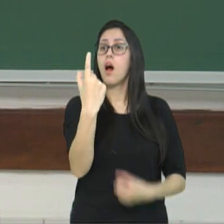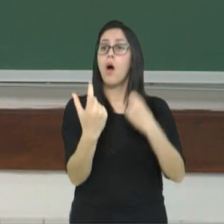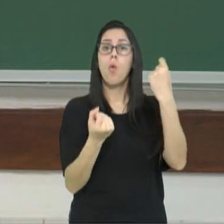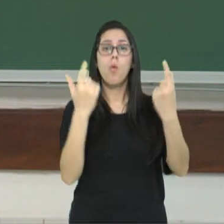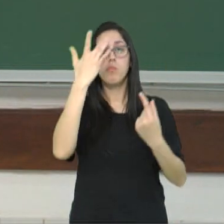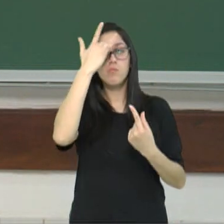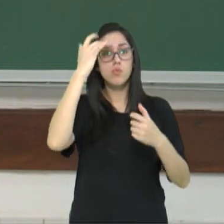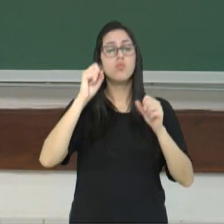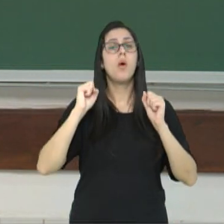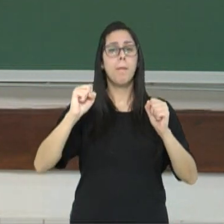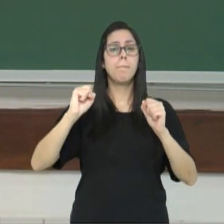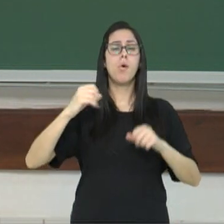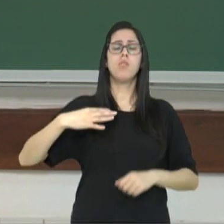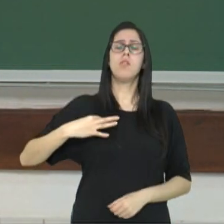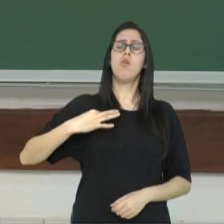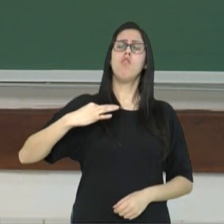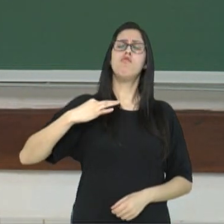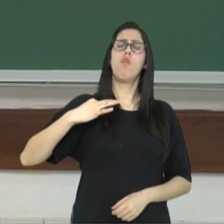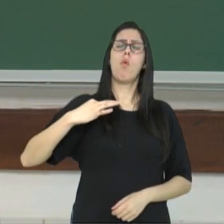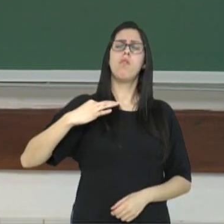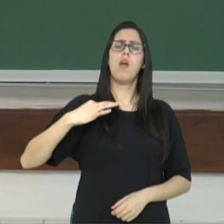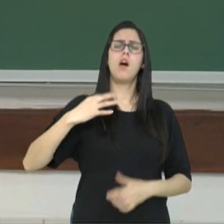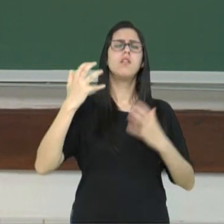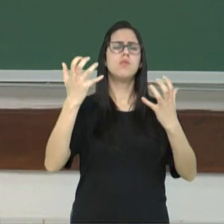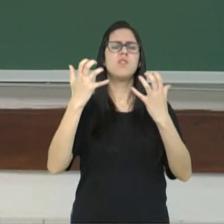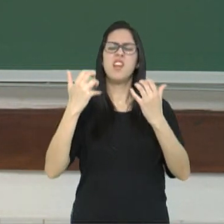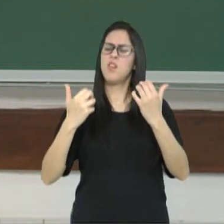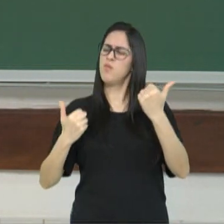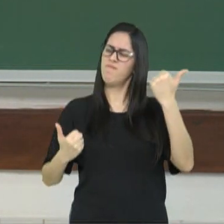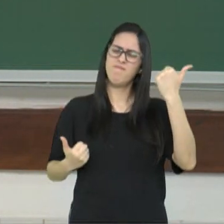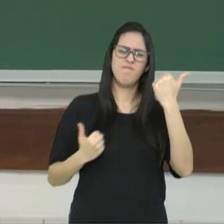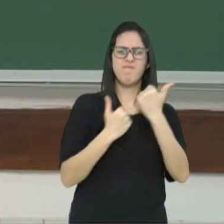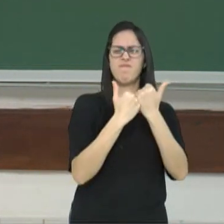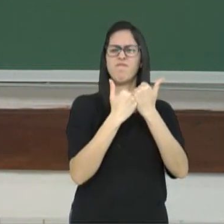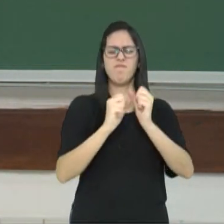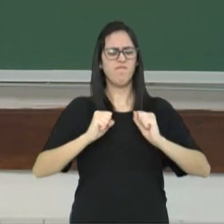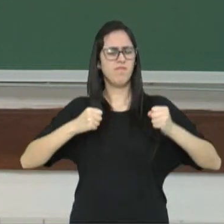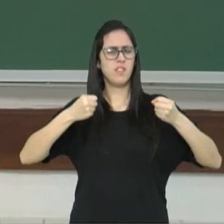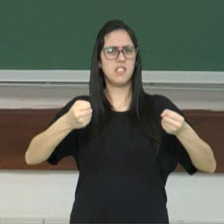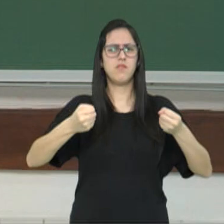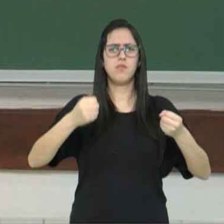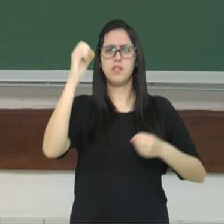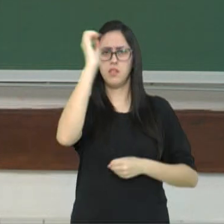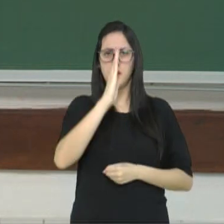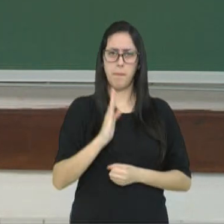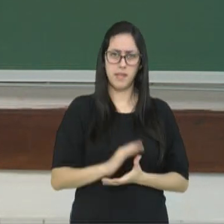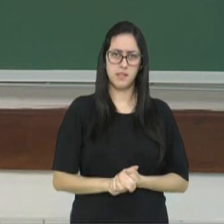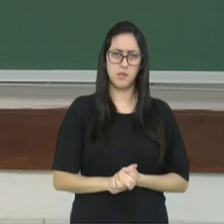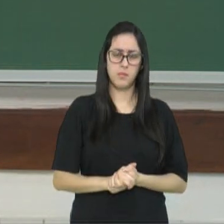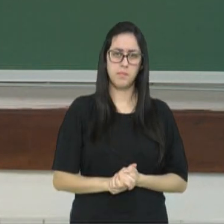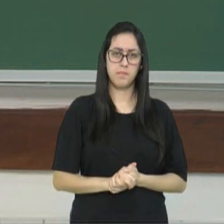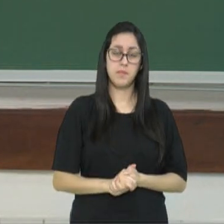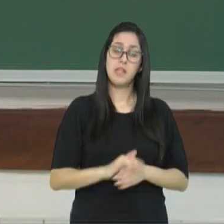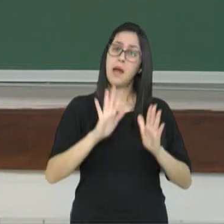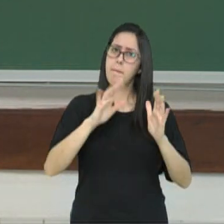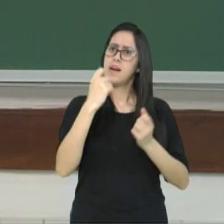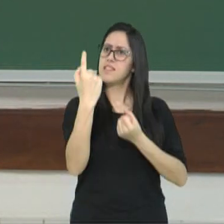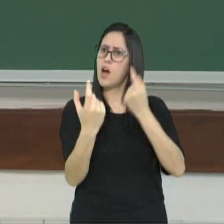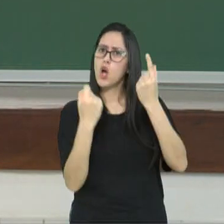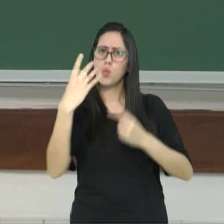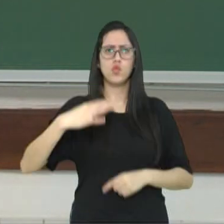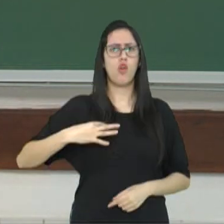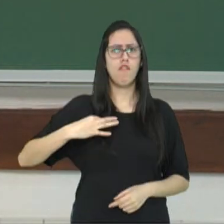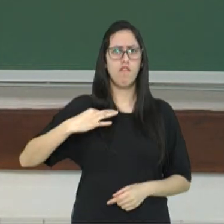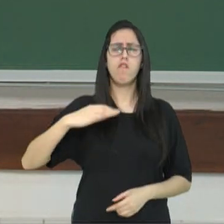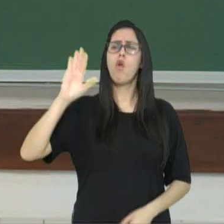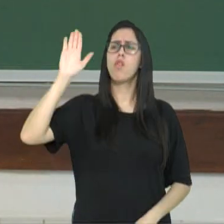para defender a nação brasileira. Nem todos eles eram exatamente voluntários. Muitos deles